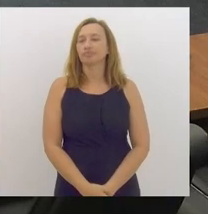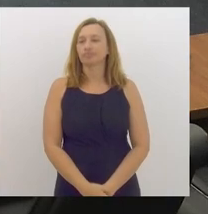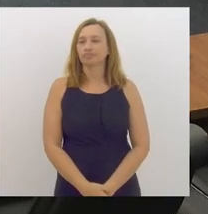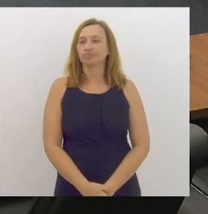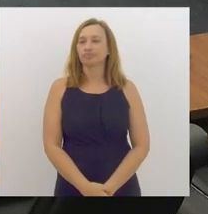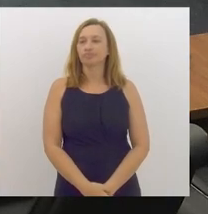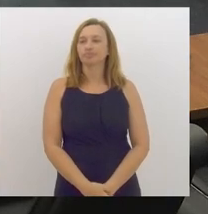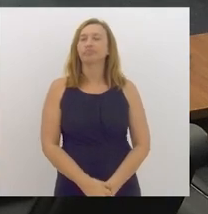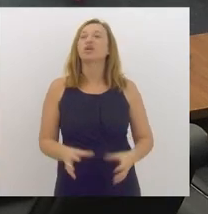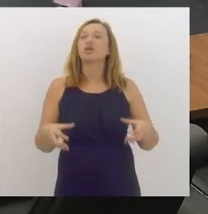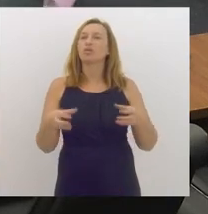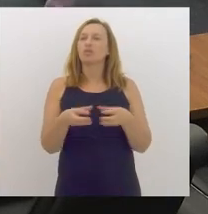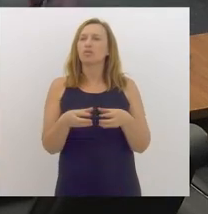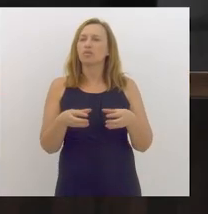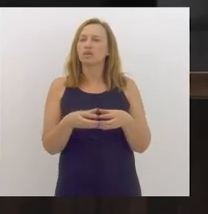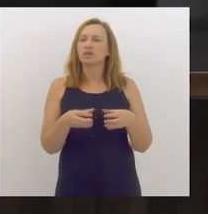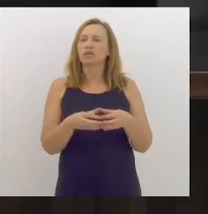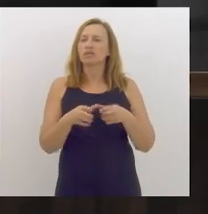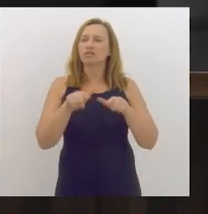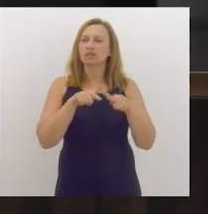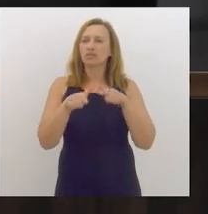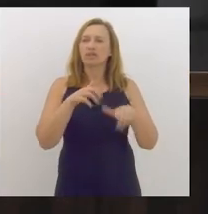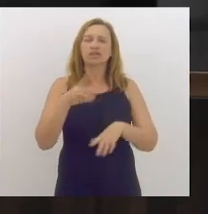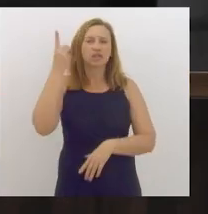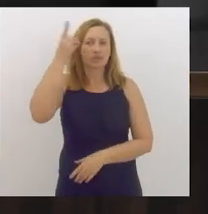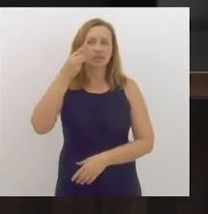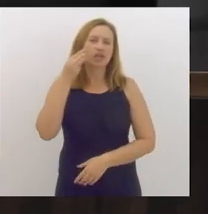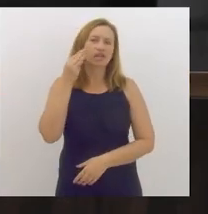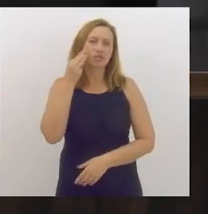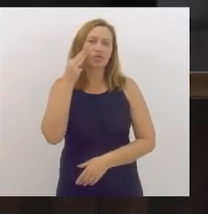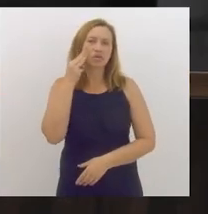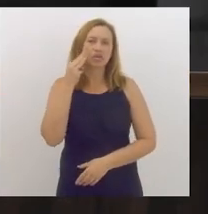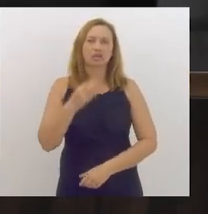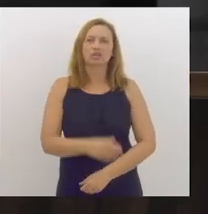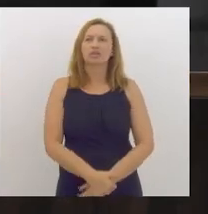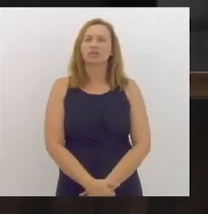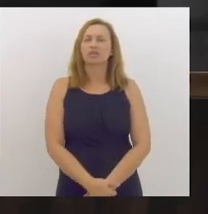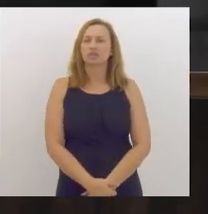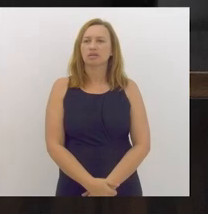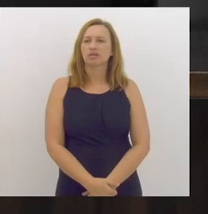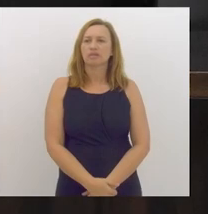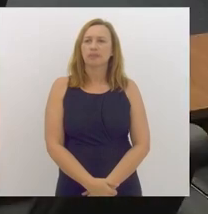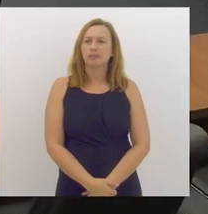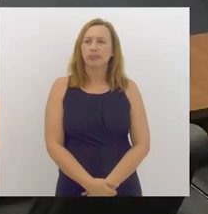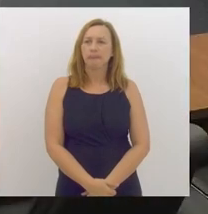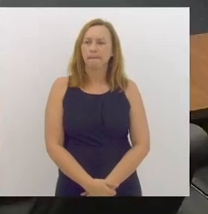Pela Comissão de Trabalho, deputada Mônica Francisco.